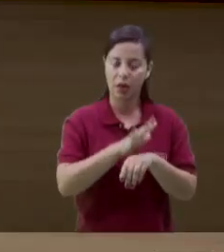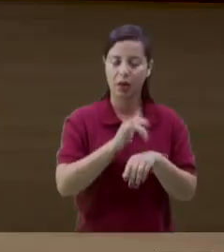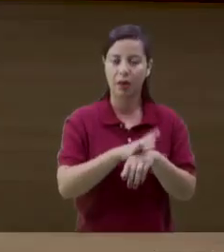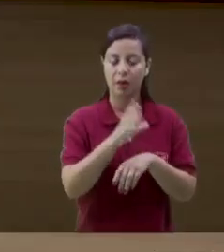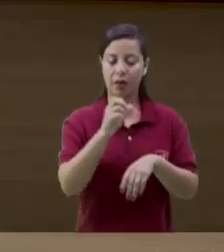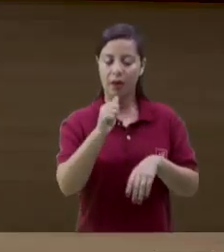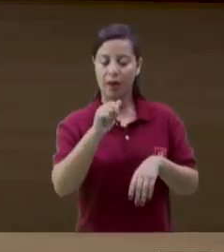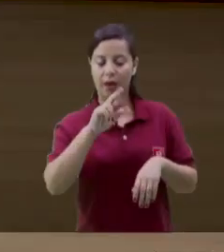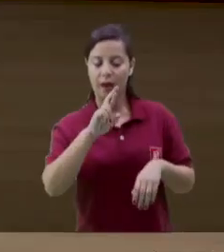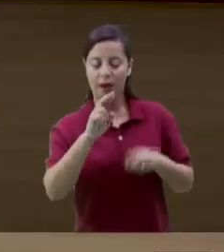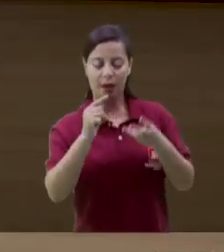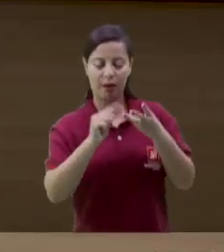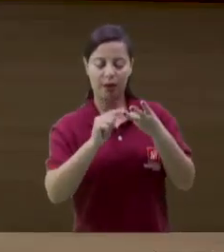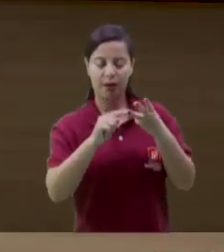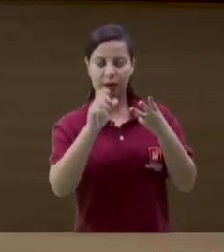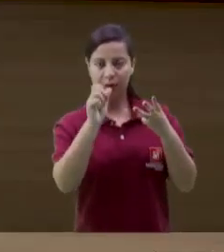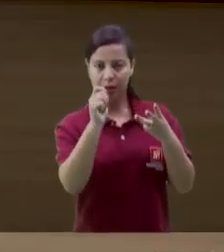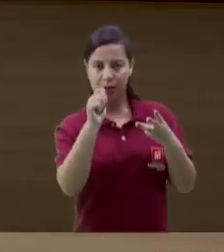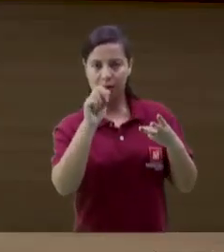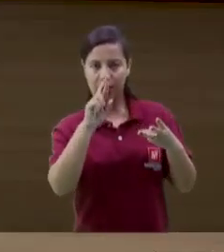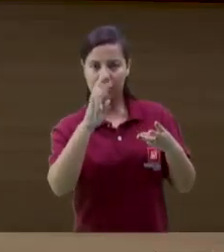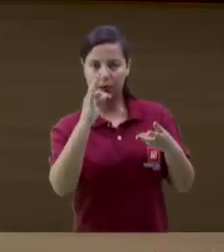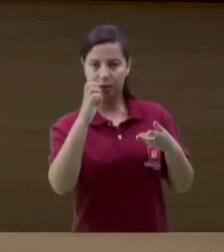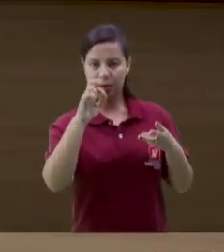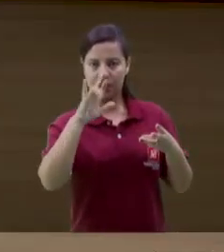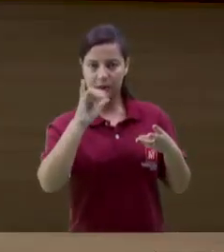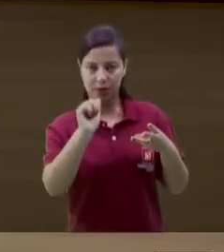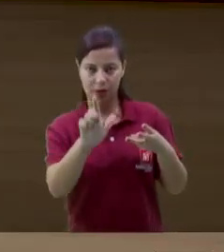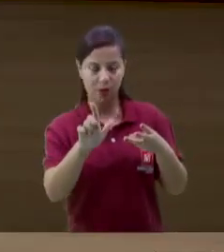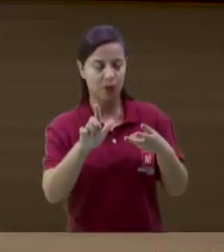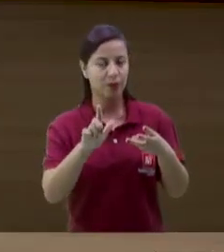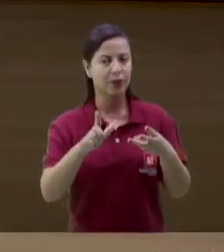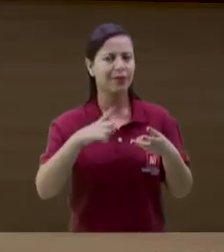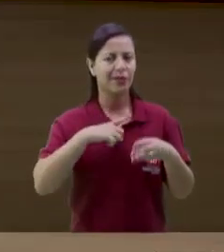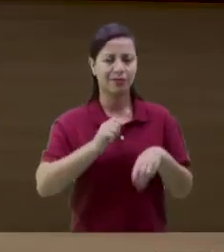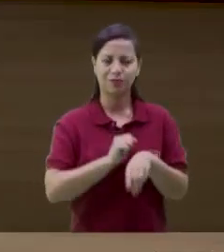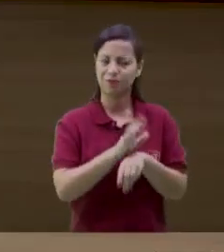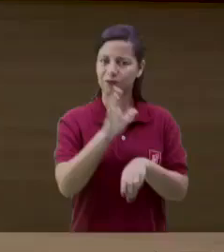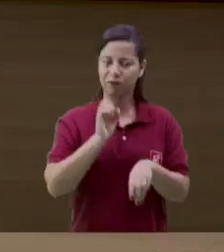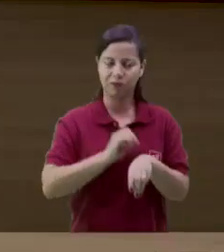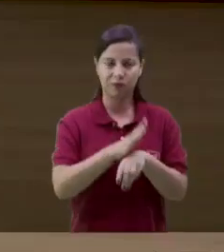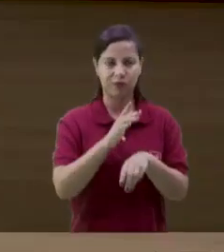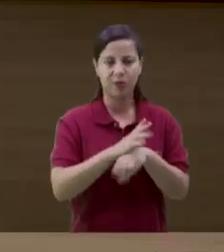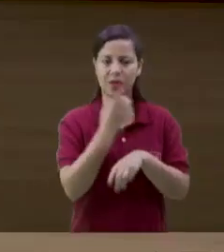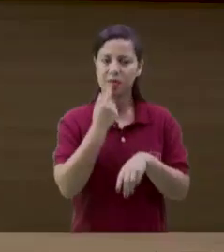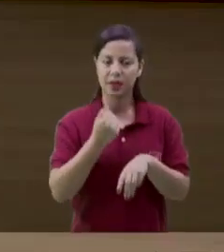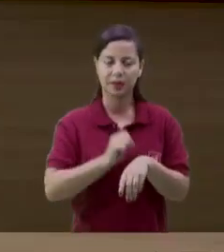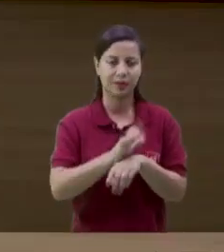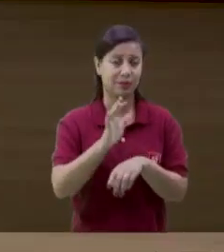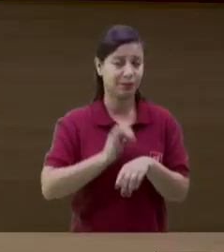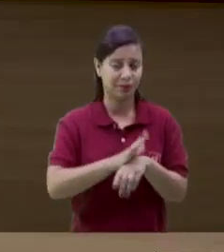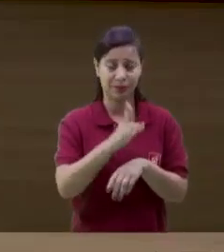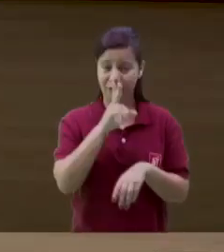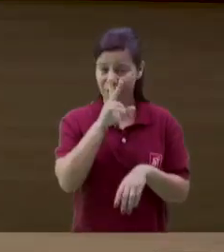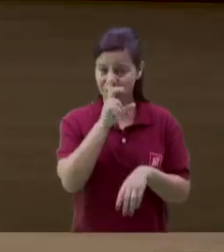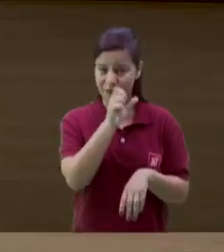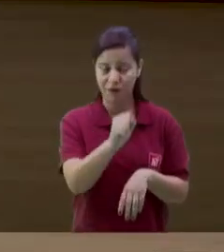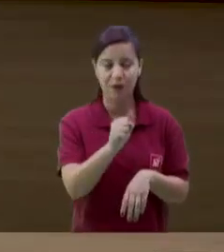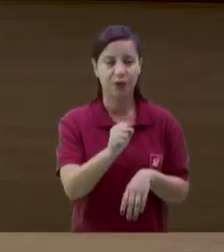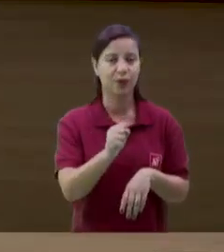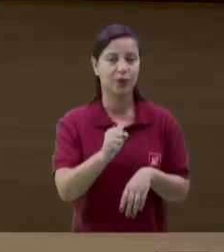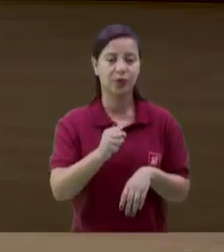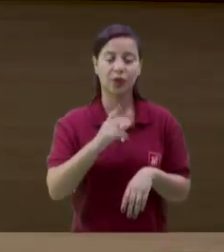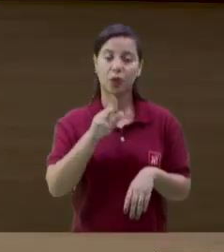arterial. Esse é um tipo de sangramento que geralmente vem em jatos intermitentes, na velocidade